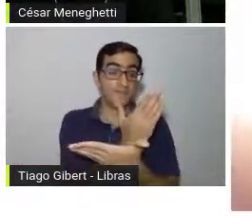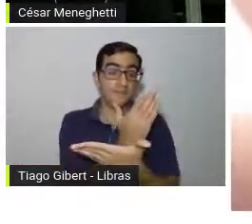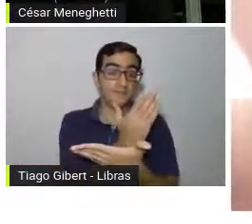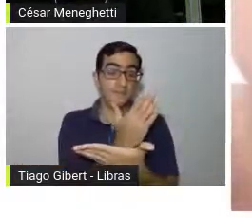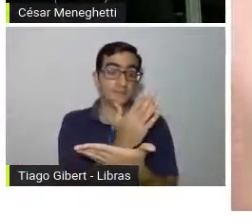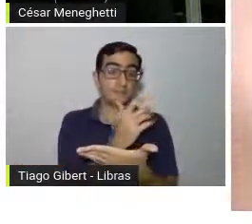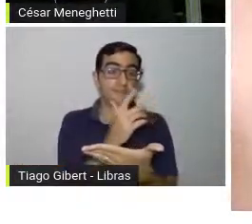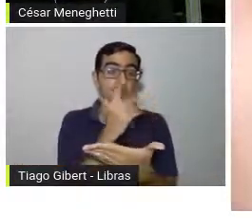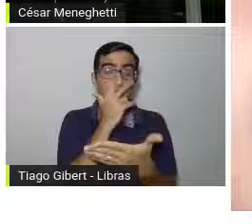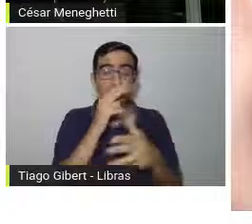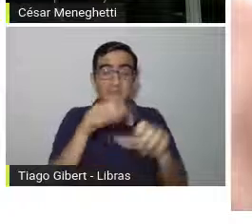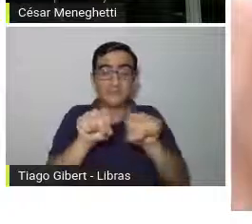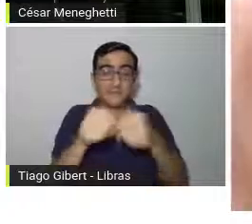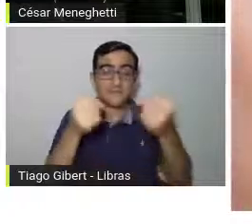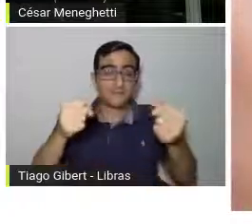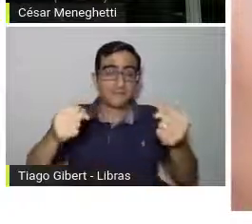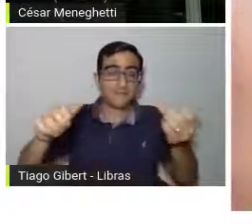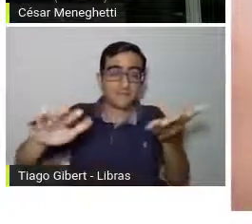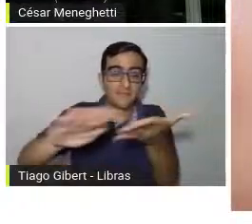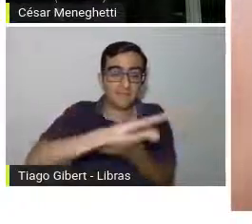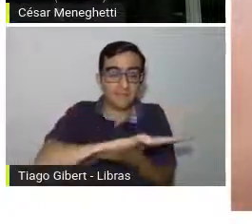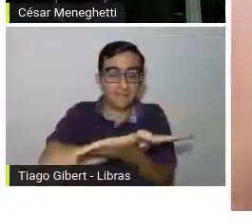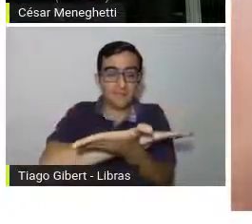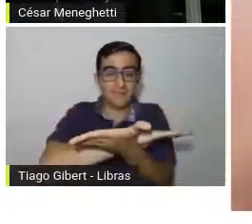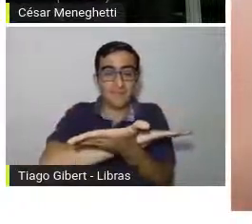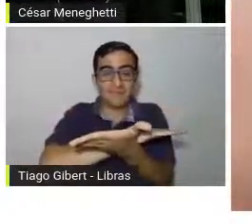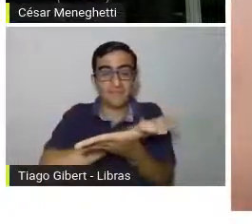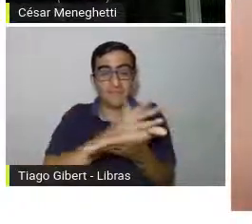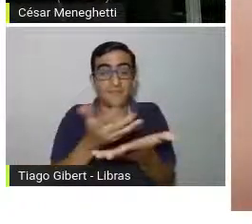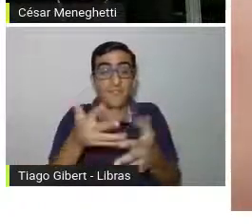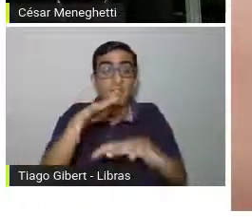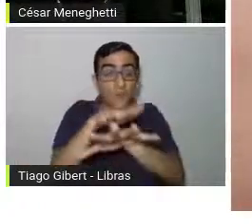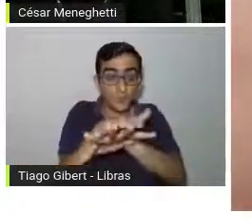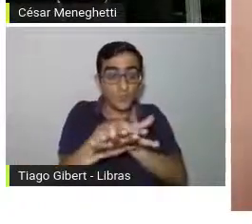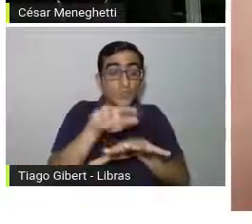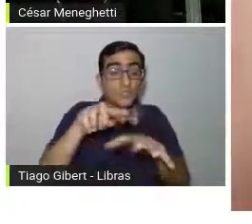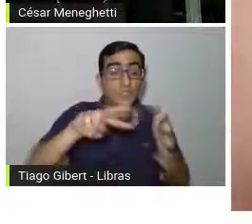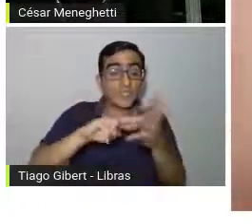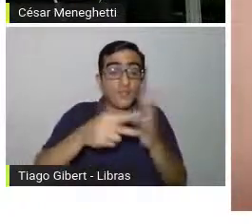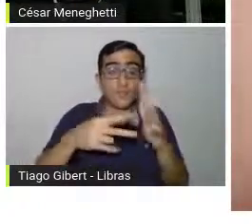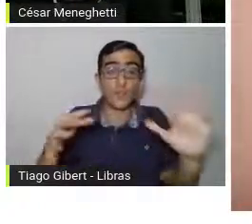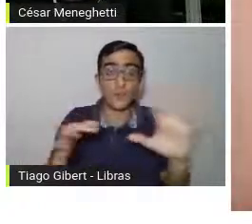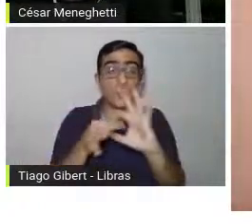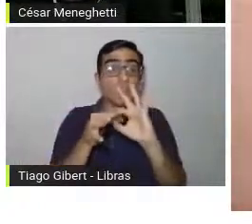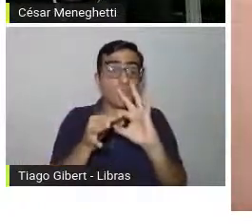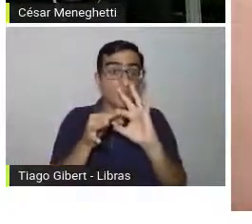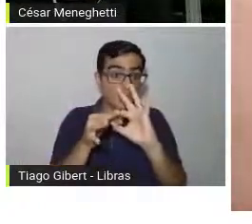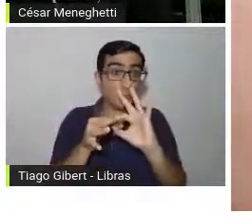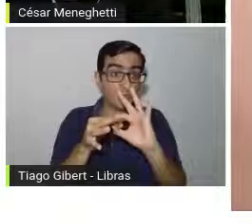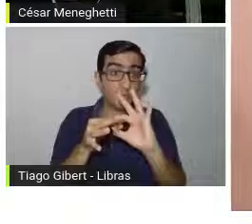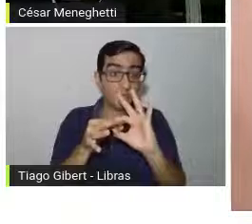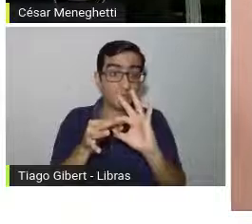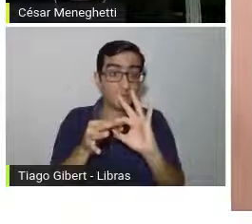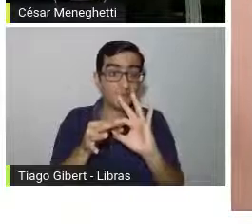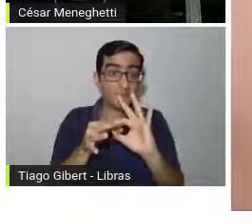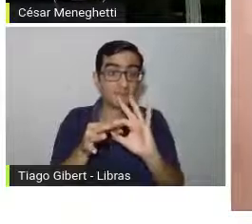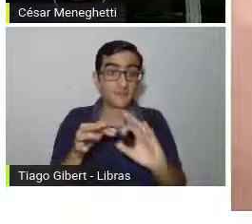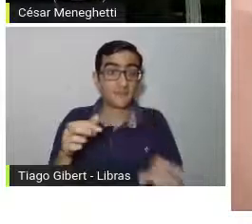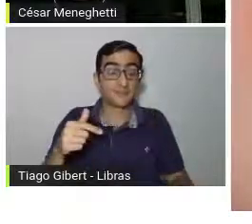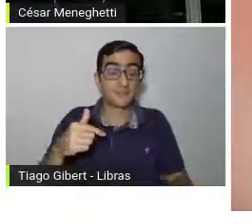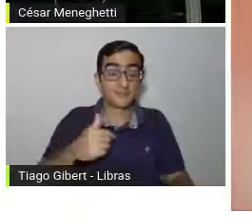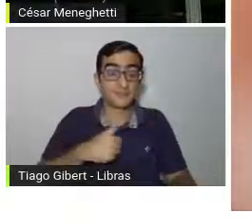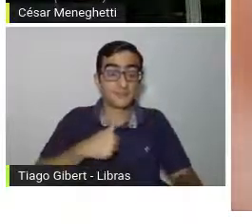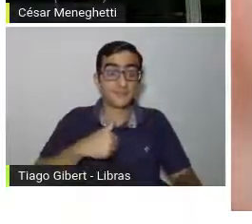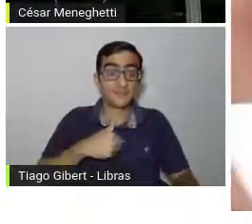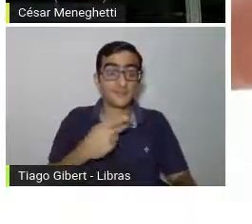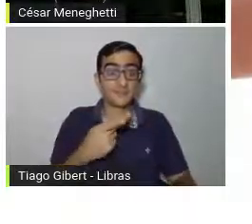é destruição, assim, tudo que é inclusão é união e tudo. Então, uma das coisas que eu estava